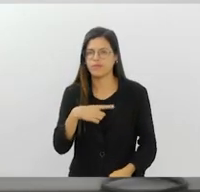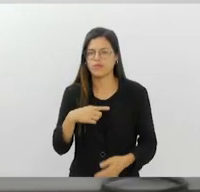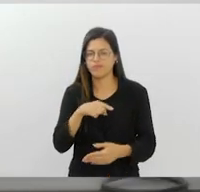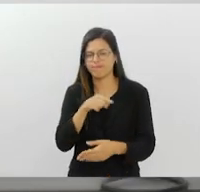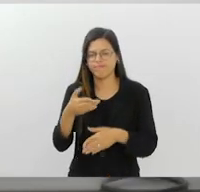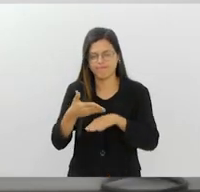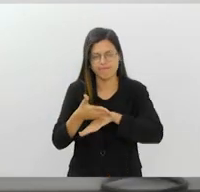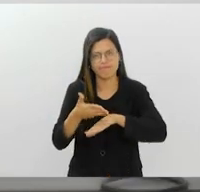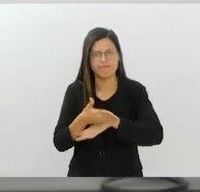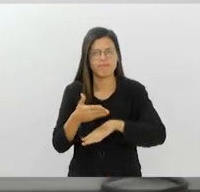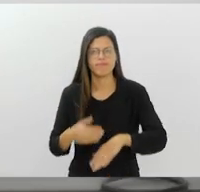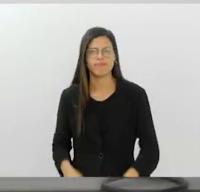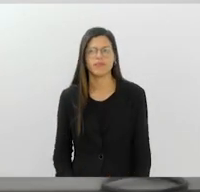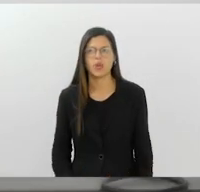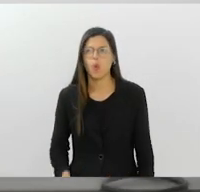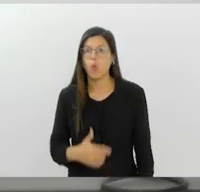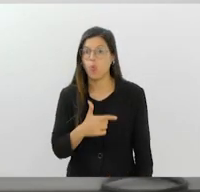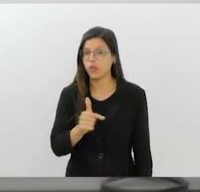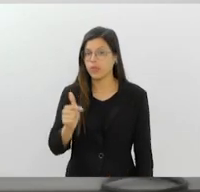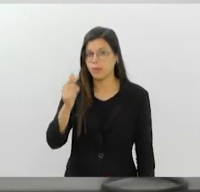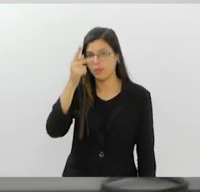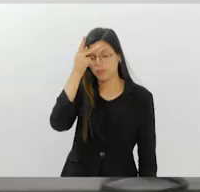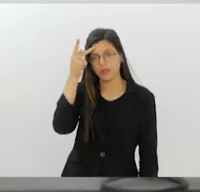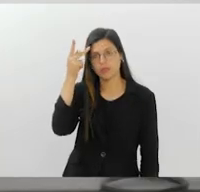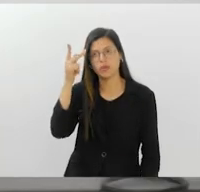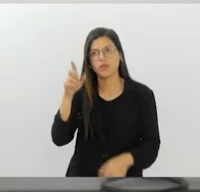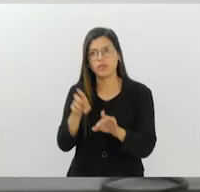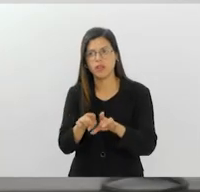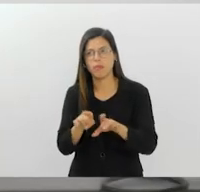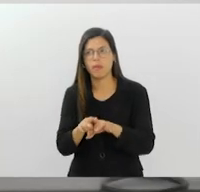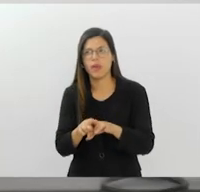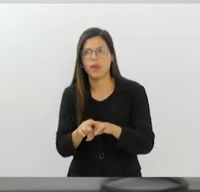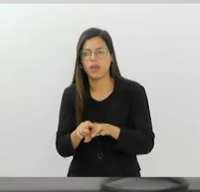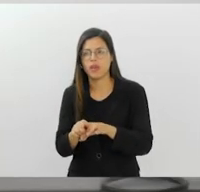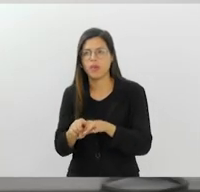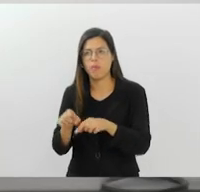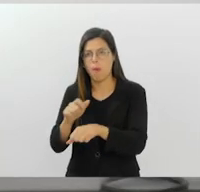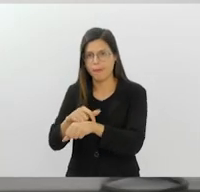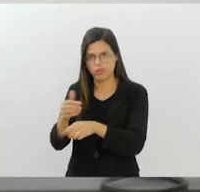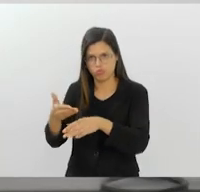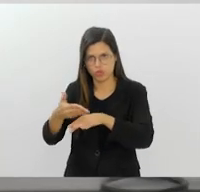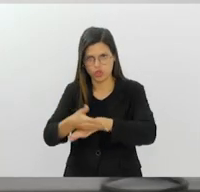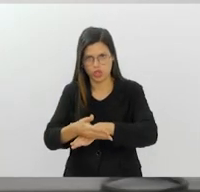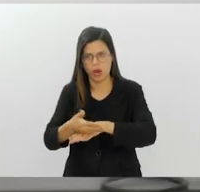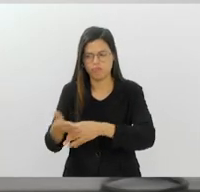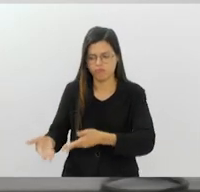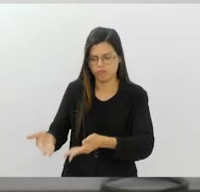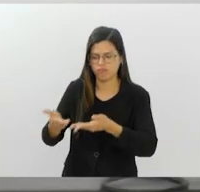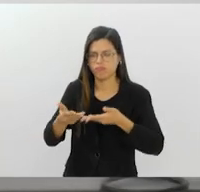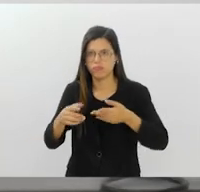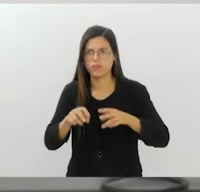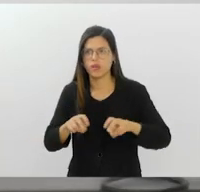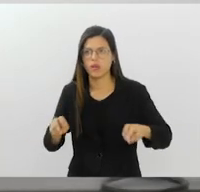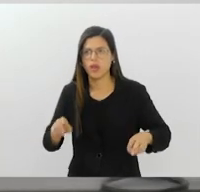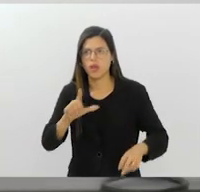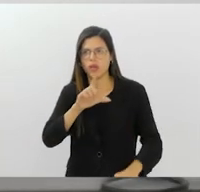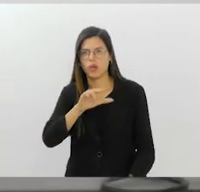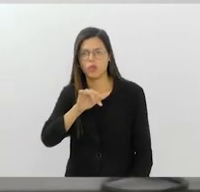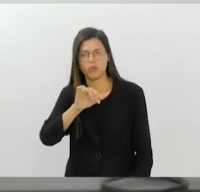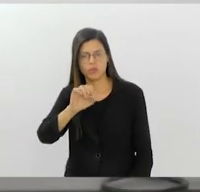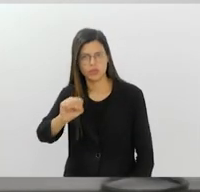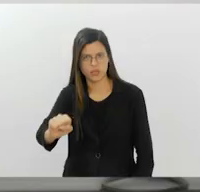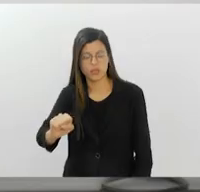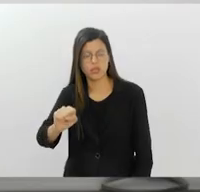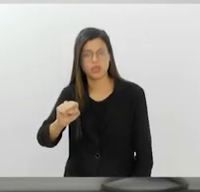conosco Ah tem outra pessoa que que também quando chegar vai compor a mesa é o Luís Eduardo negr Gum que é o